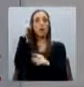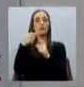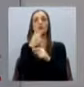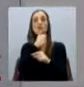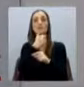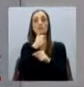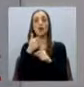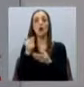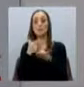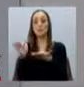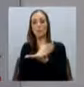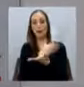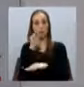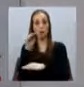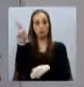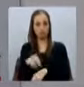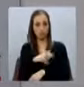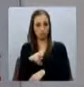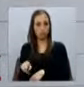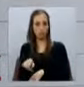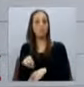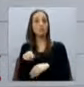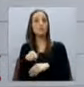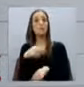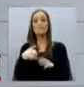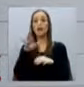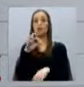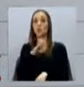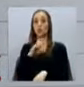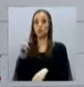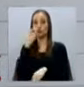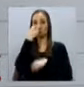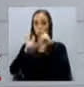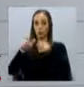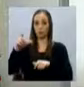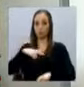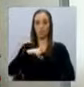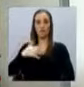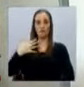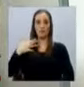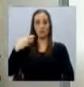entre a organização portuguesas e espanholas estão envolvidos mais de 800 acionistas e